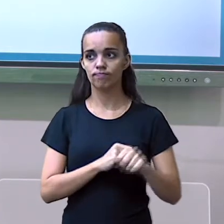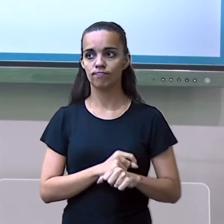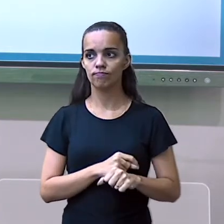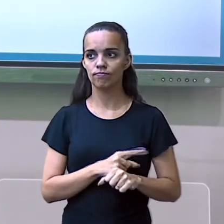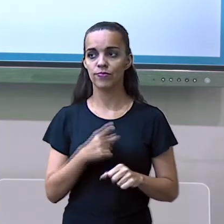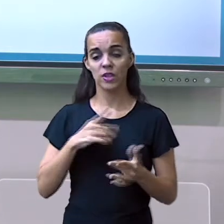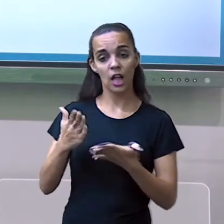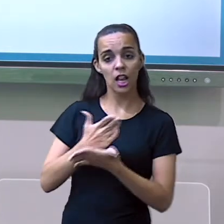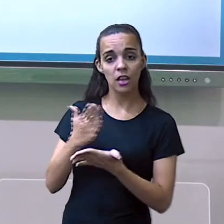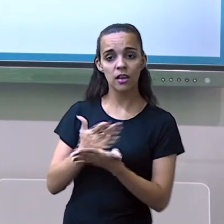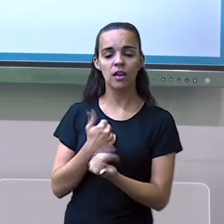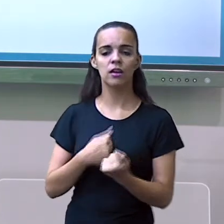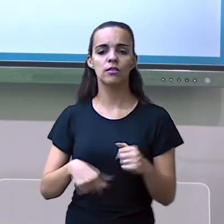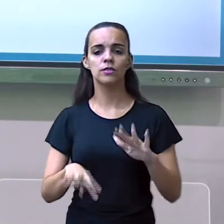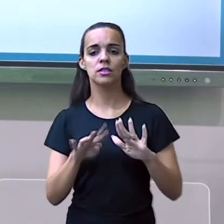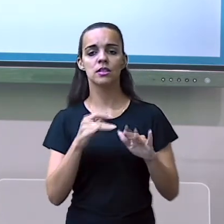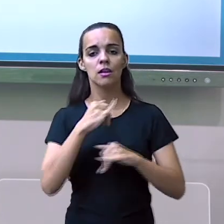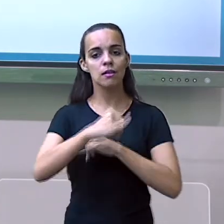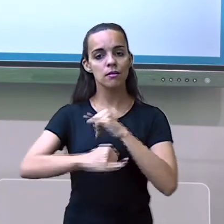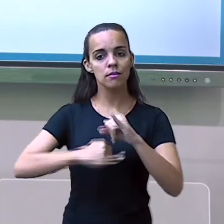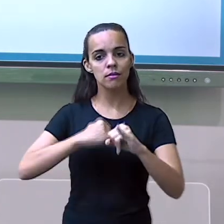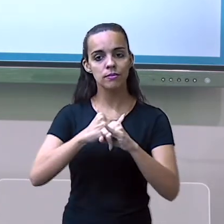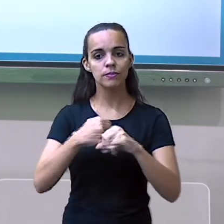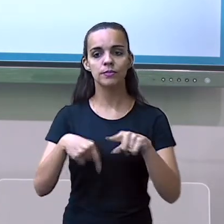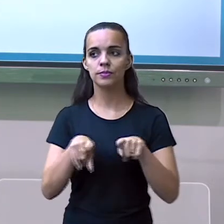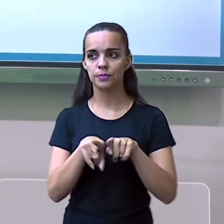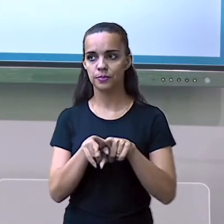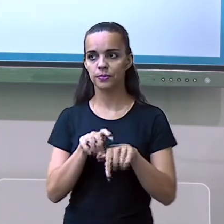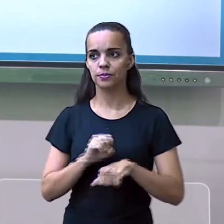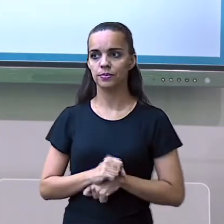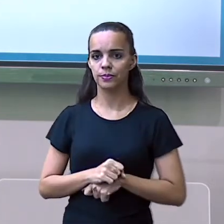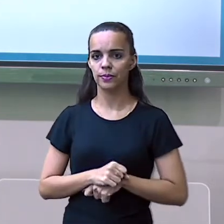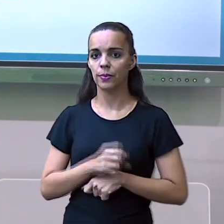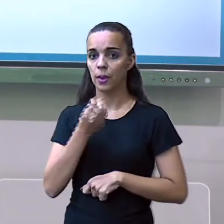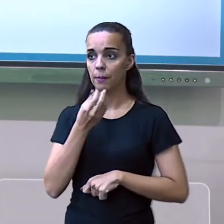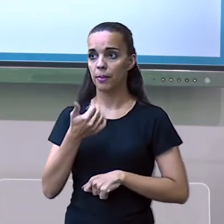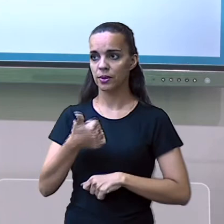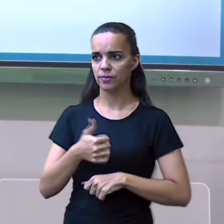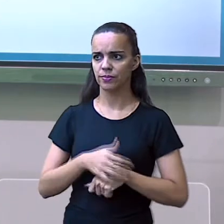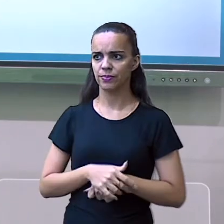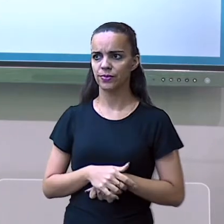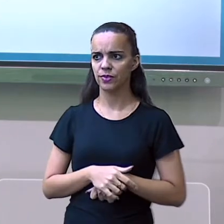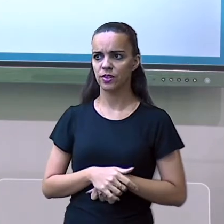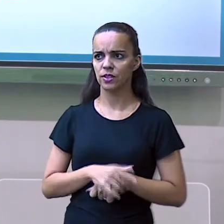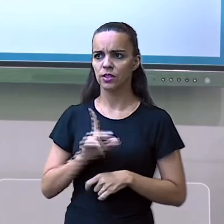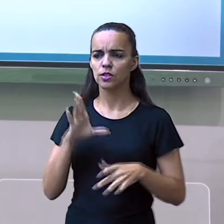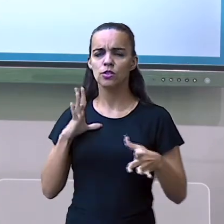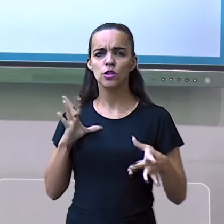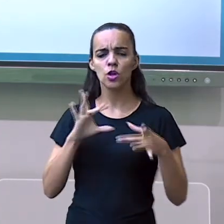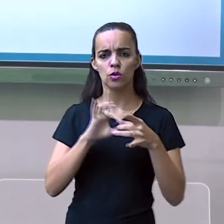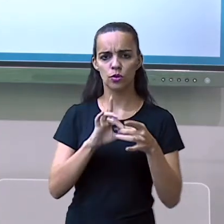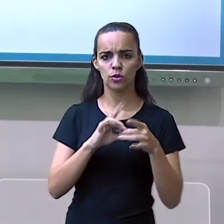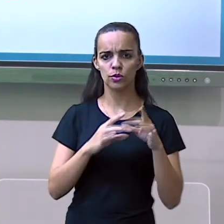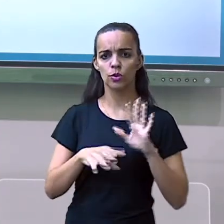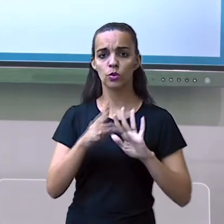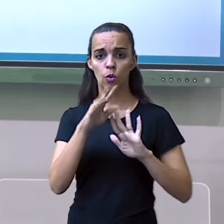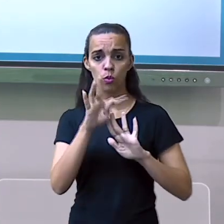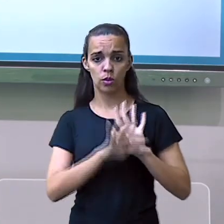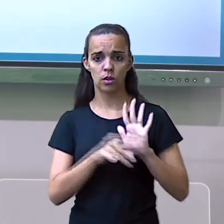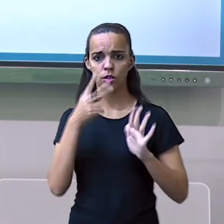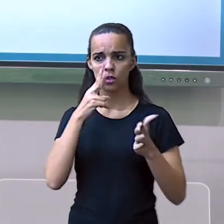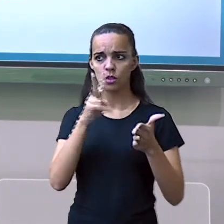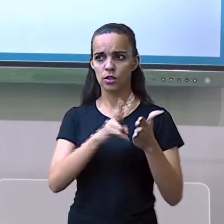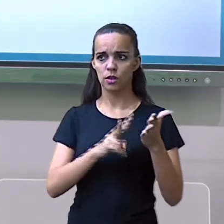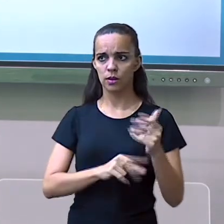Em livros, internet, por exemplo. Bem, pessoal, de acordo com o texto que lemos, como